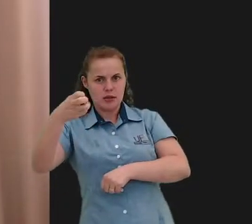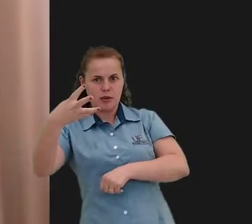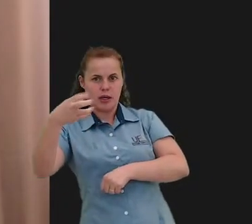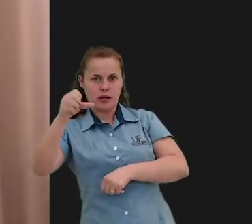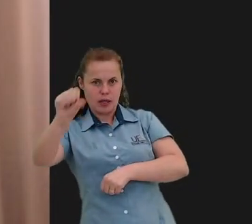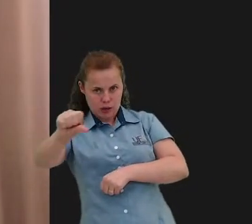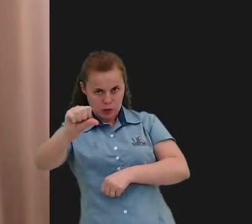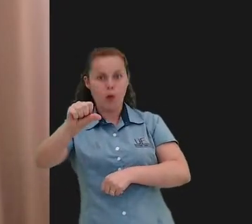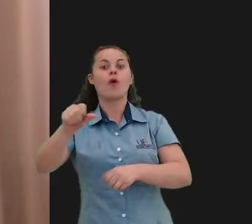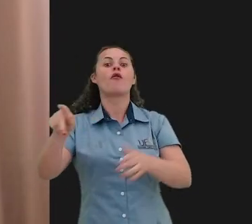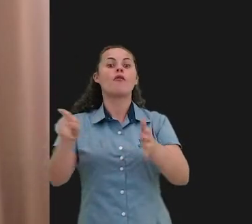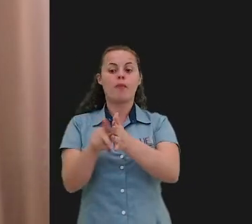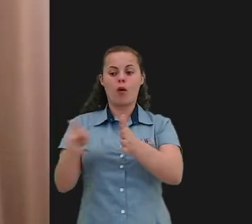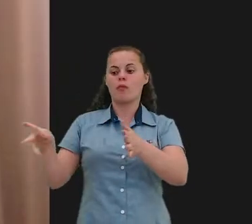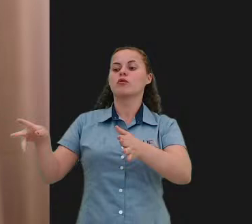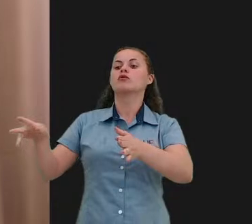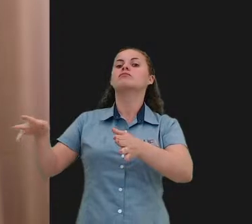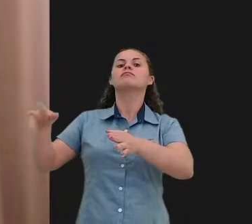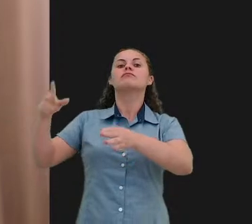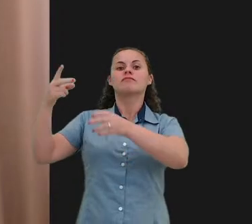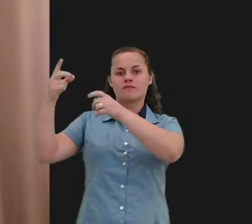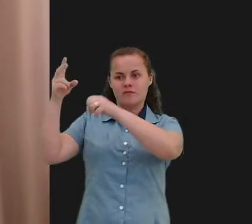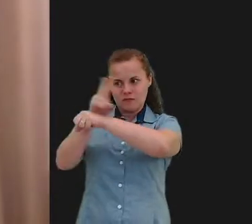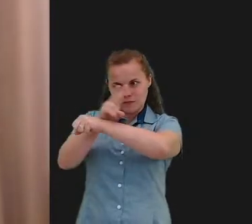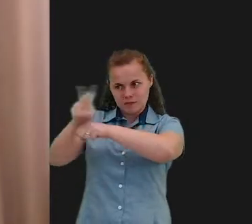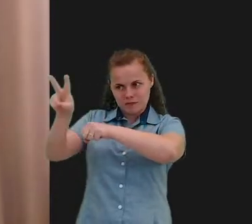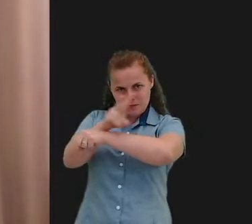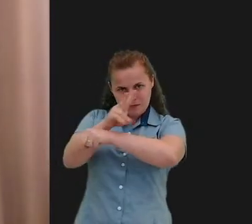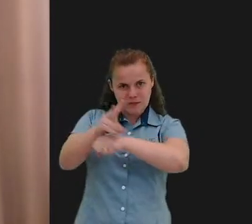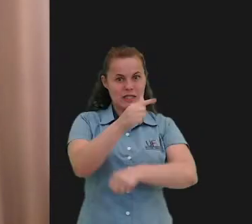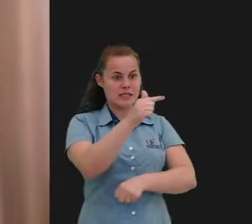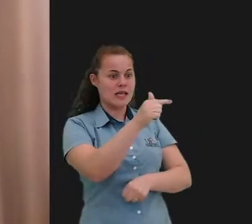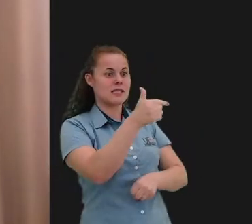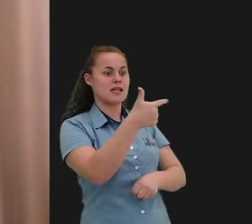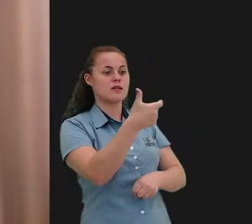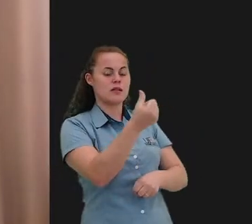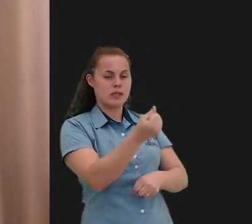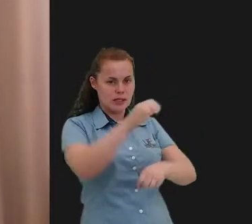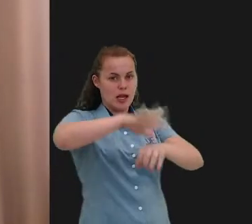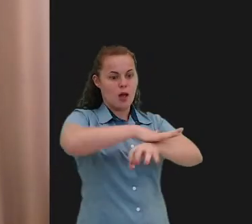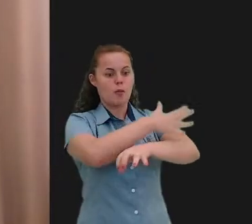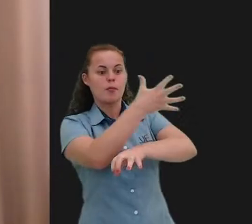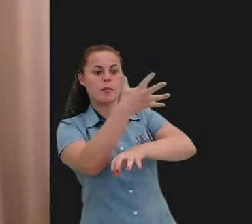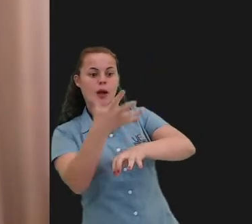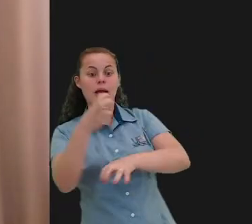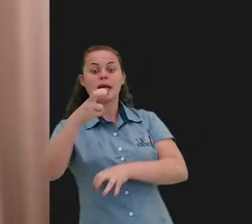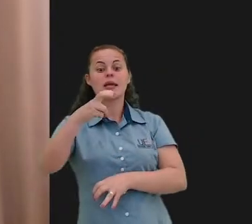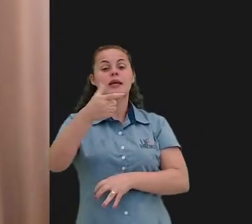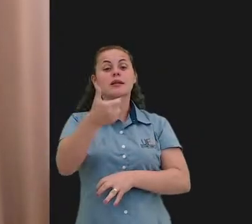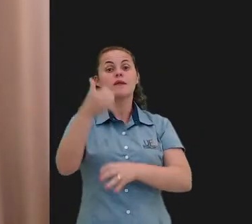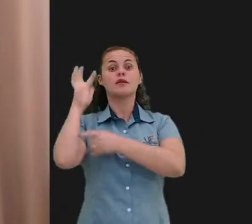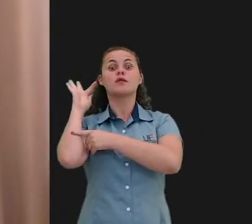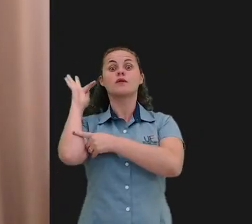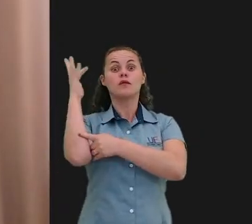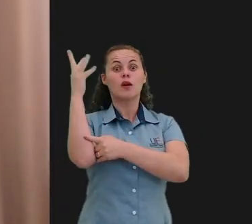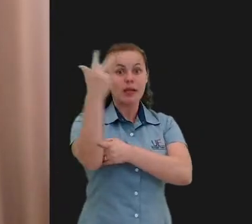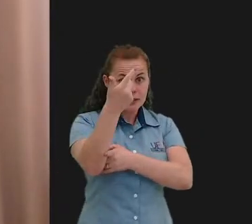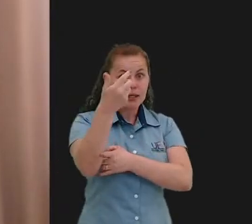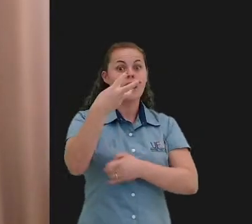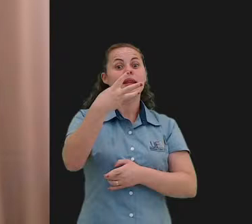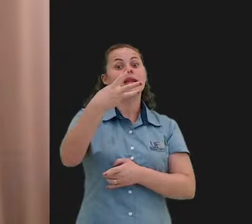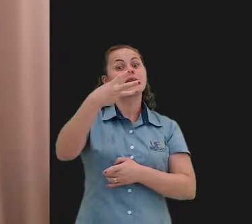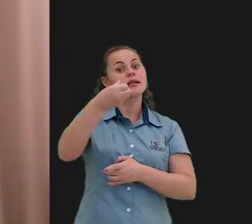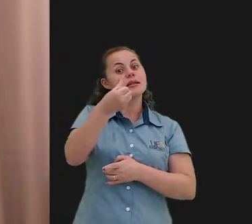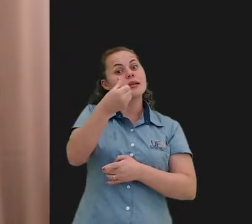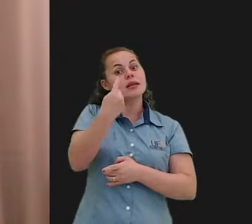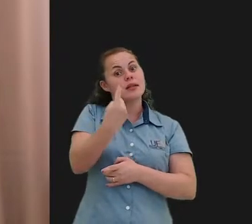2.749 do Campus Viçosa, 626 de Rio Paranaíba, 520 de Florestal e